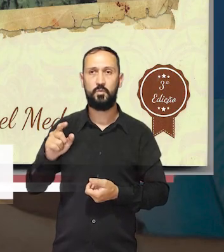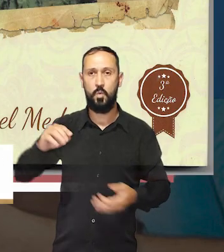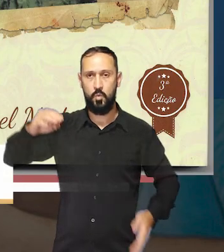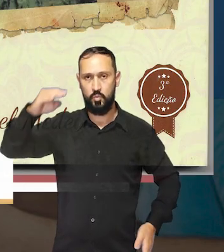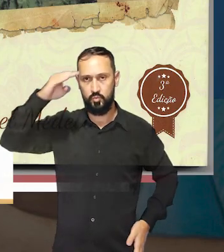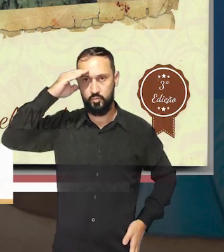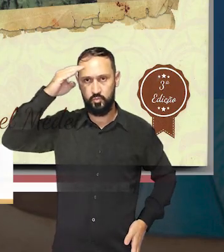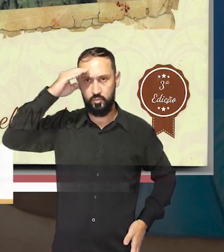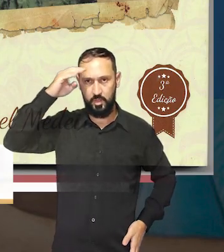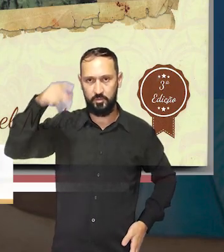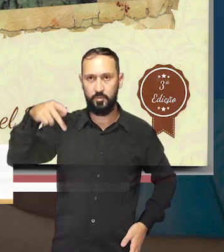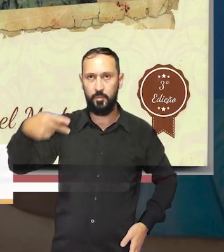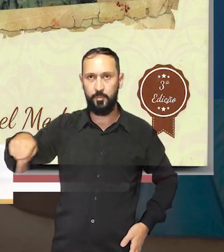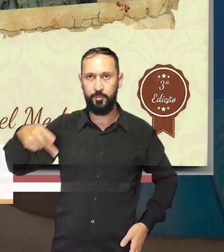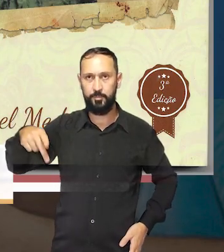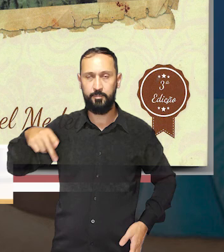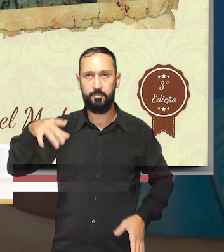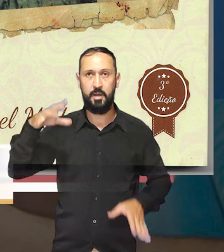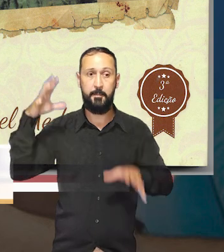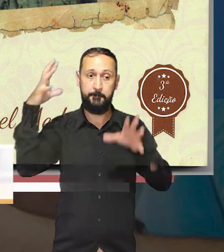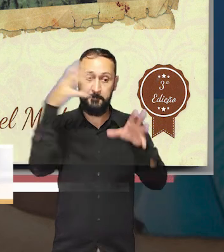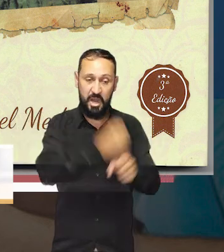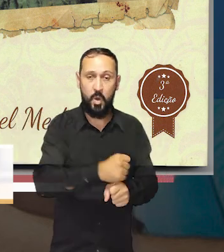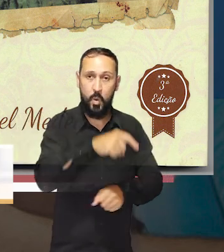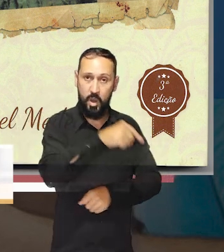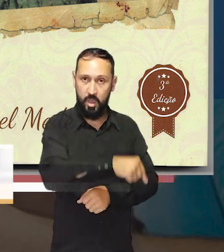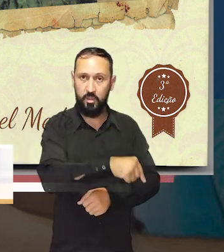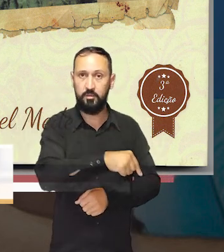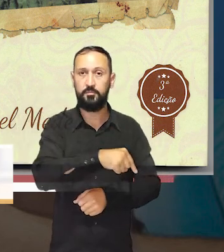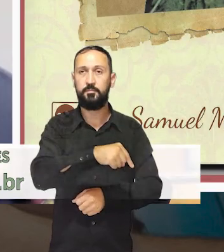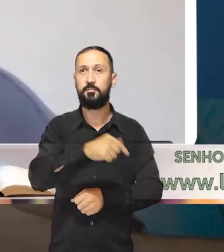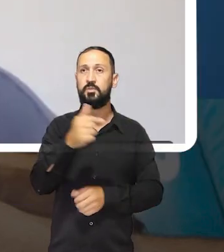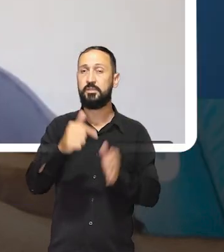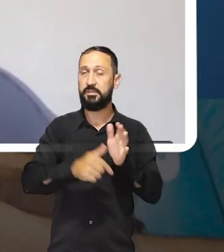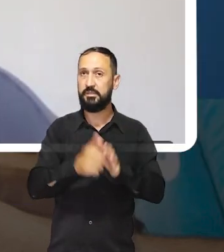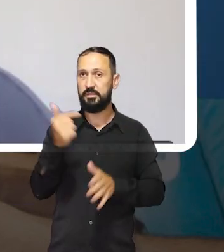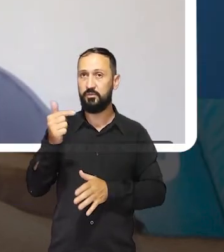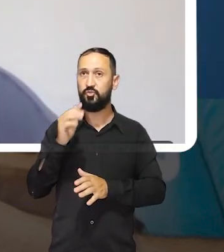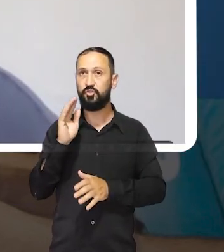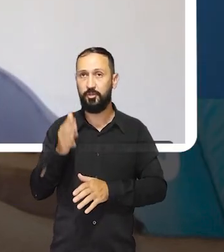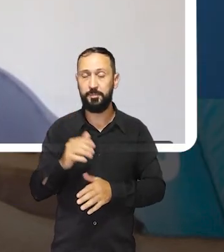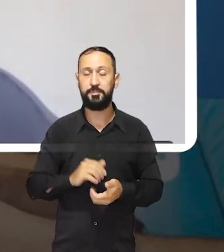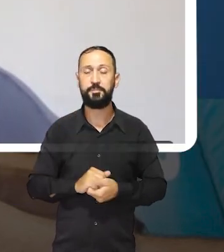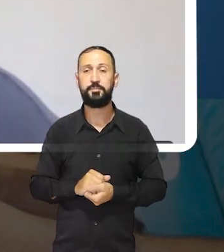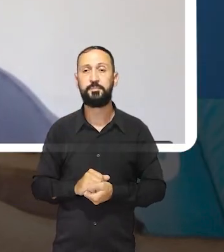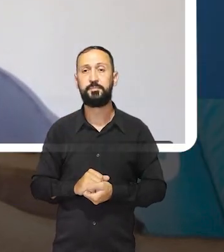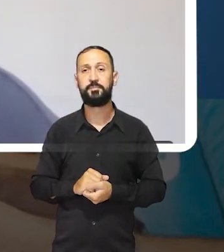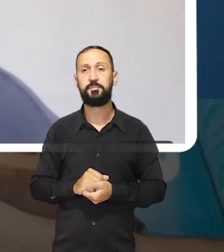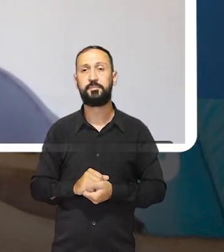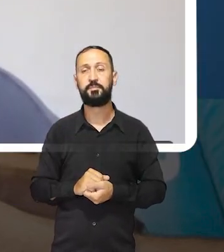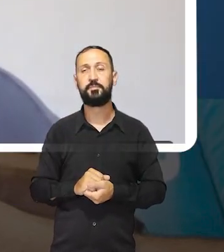os soldados paraguaios vieram capturar a Senhorinha pela segunda vez,